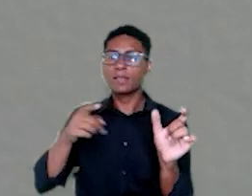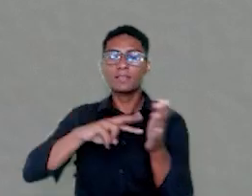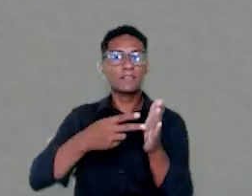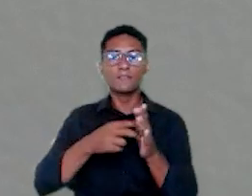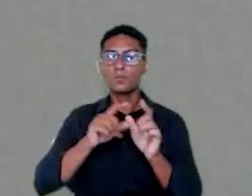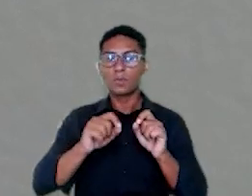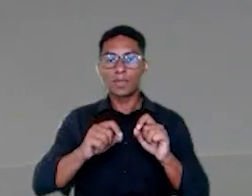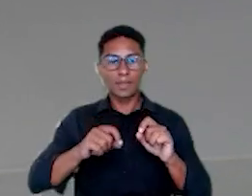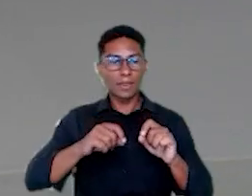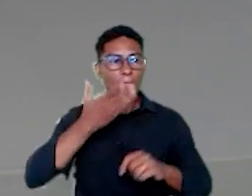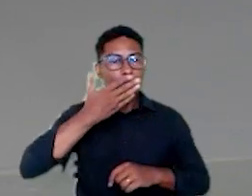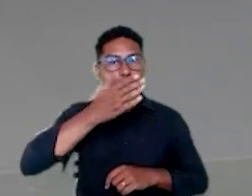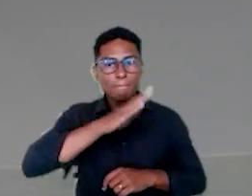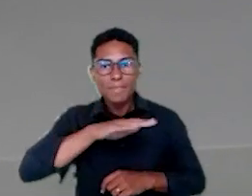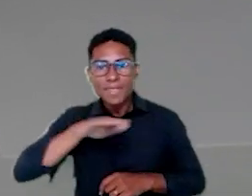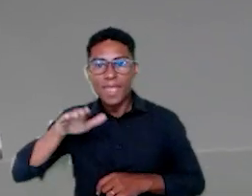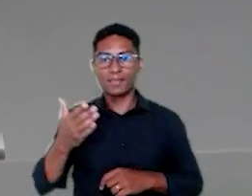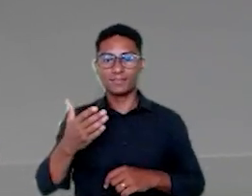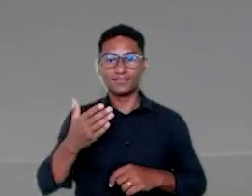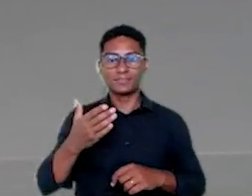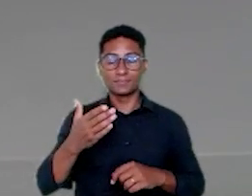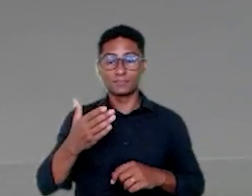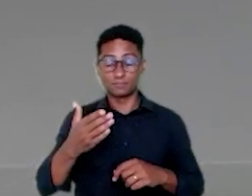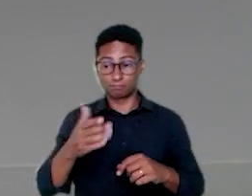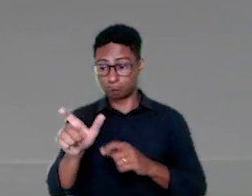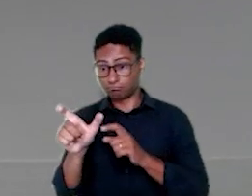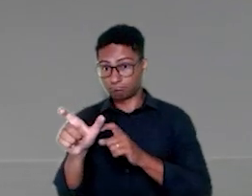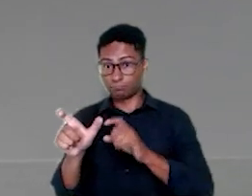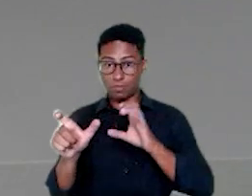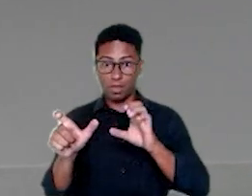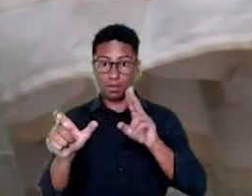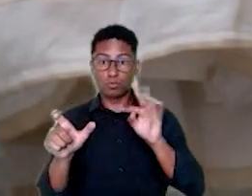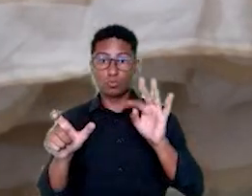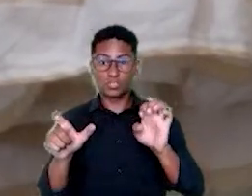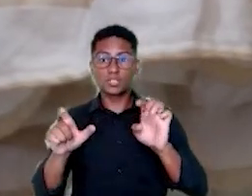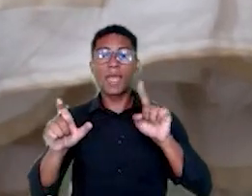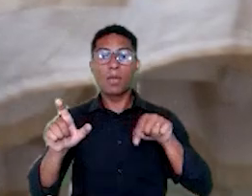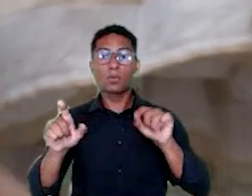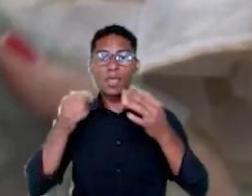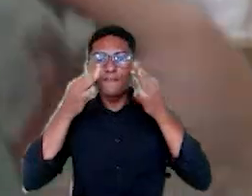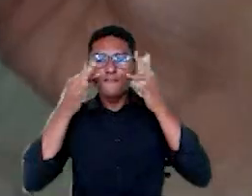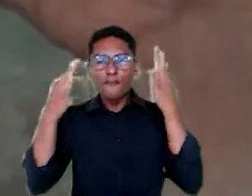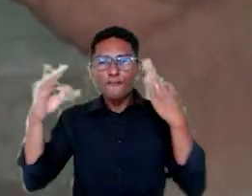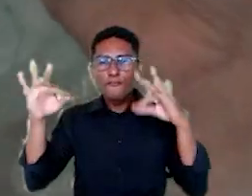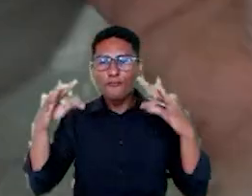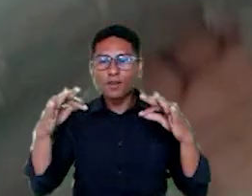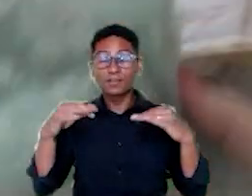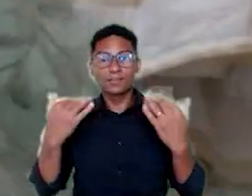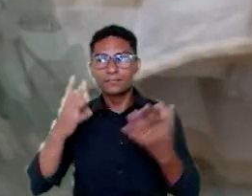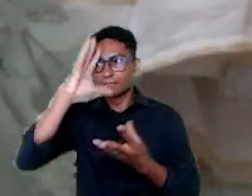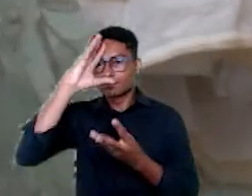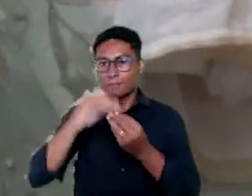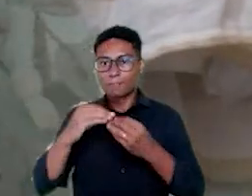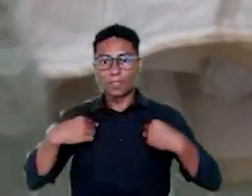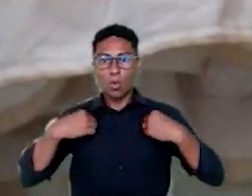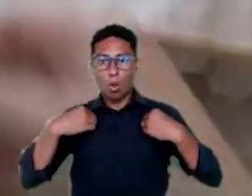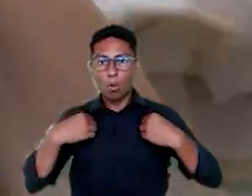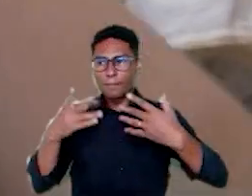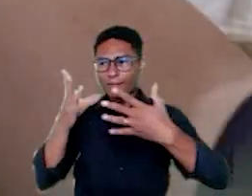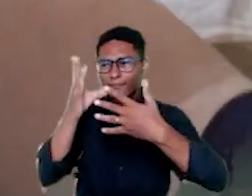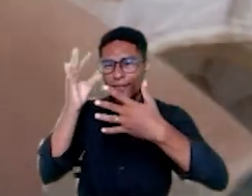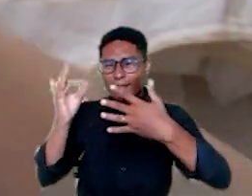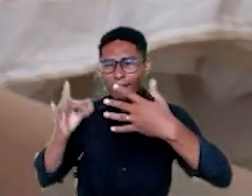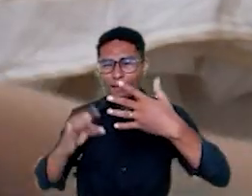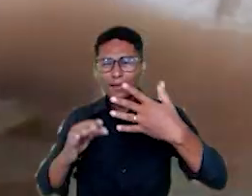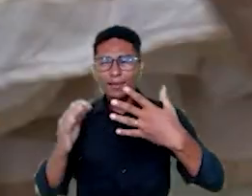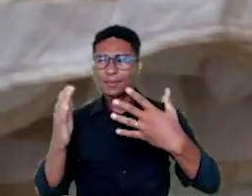vinculada ao cute, que são fofuras. Então a minha roupa, ela é muito customizada, ela é cheia de detalhes, não só no acabamento, como